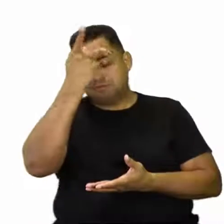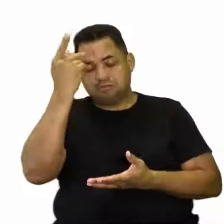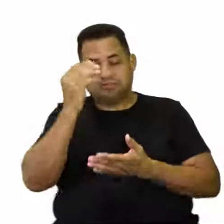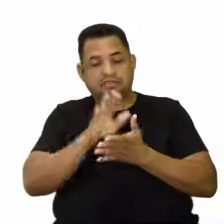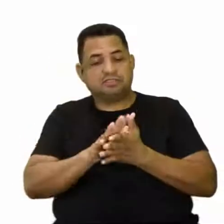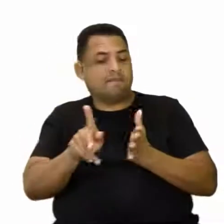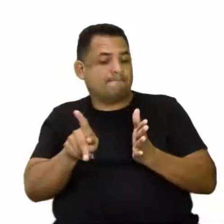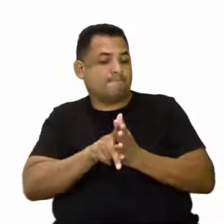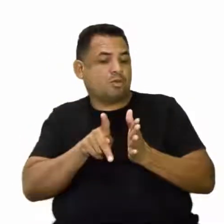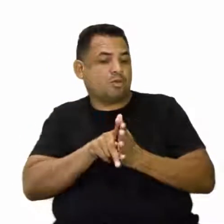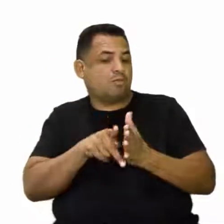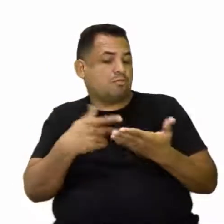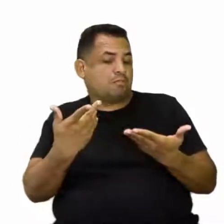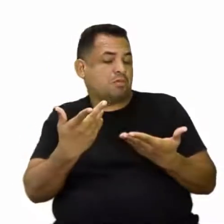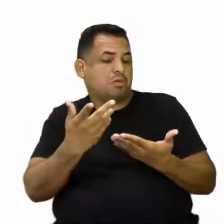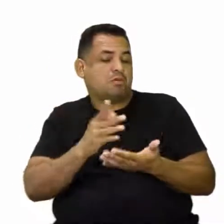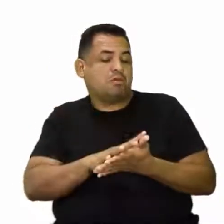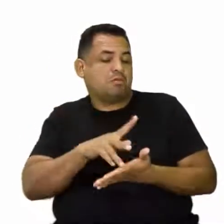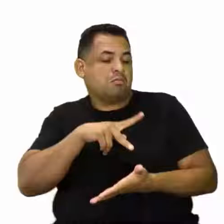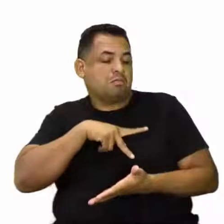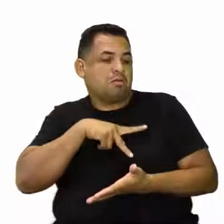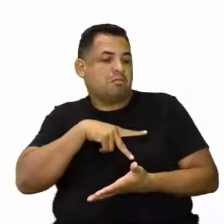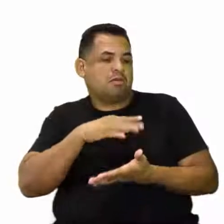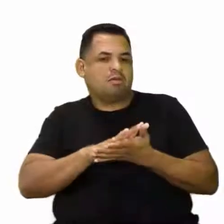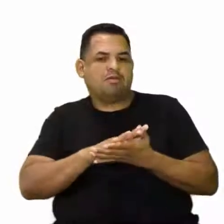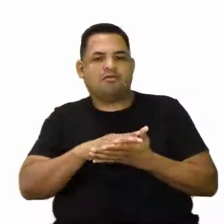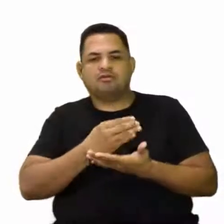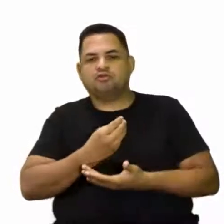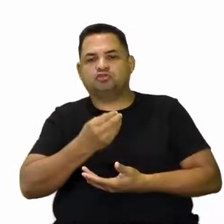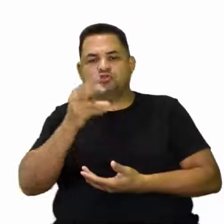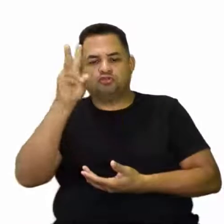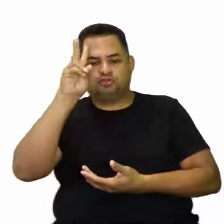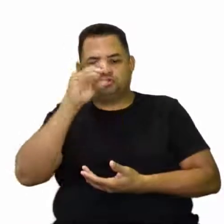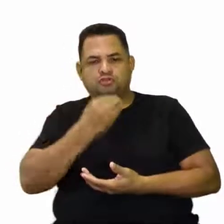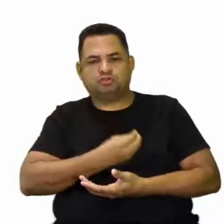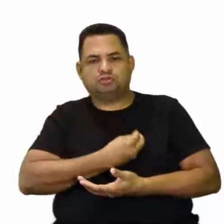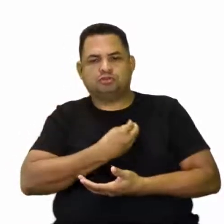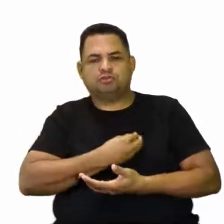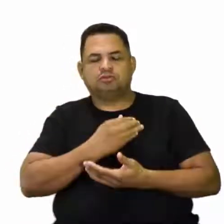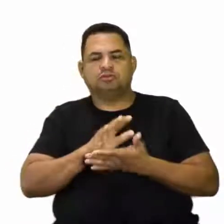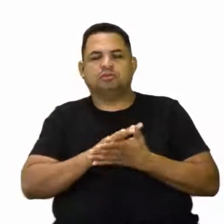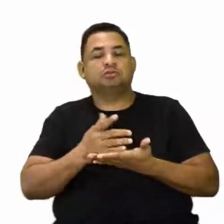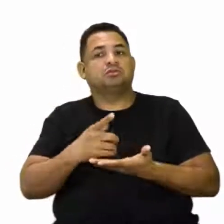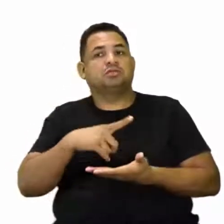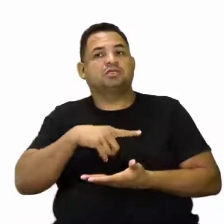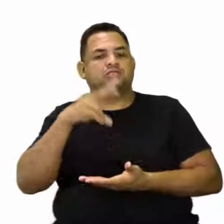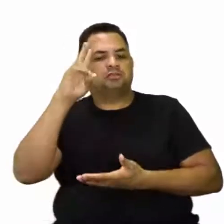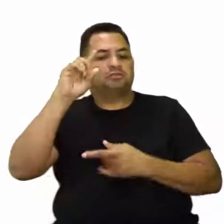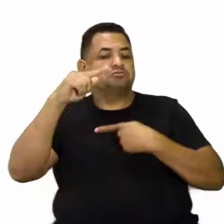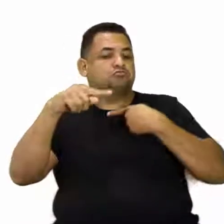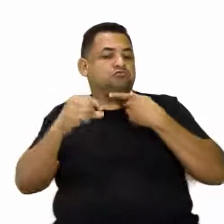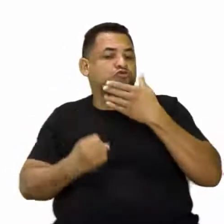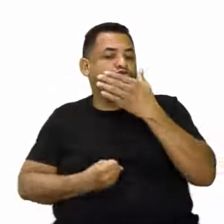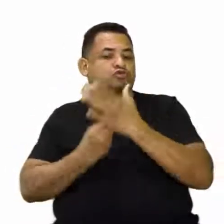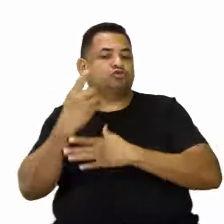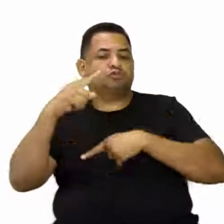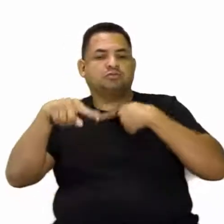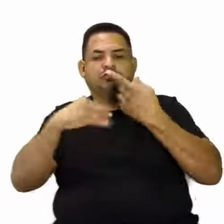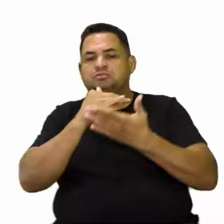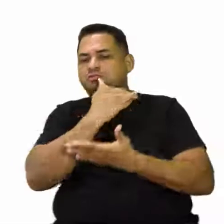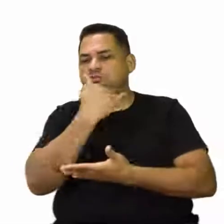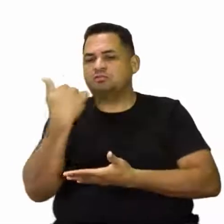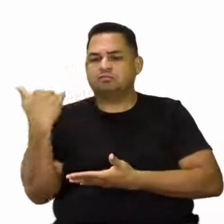que escrevem sobre os famosos, e tem aquelas histórias que aparecem após a morte, intituladas de